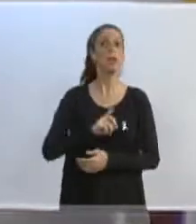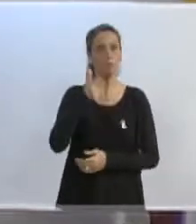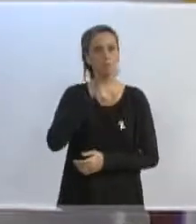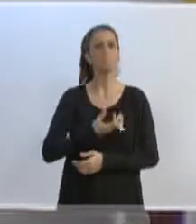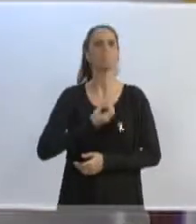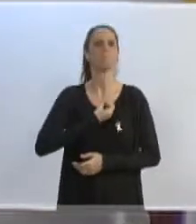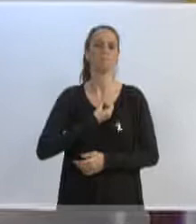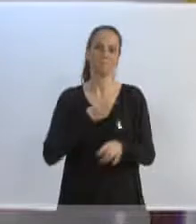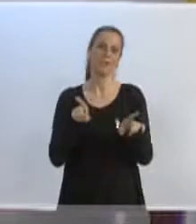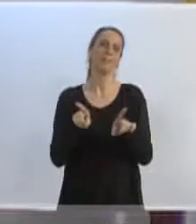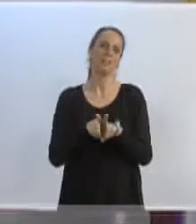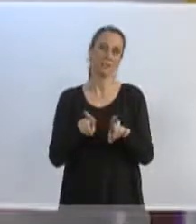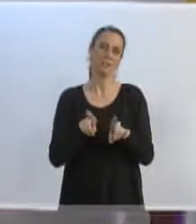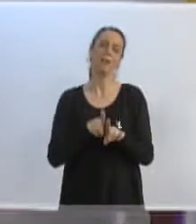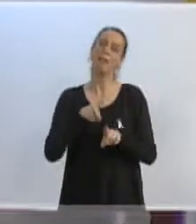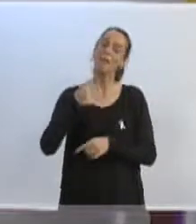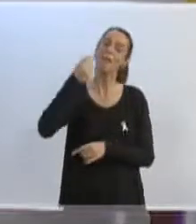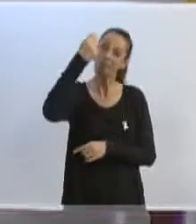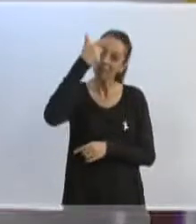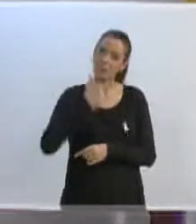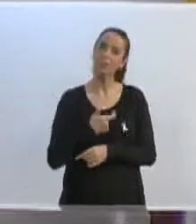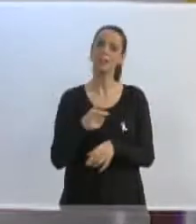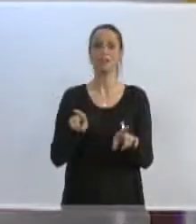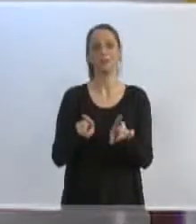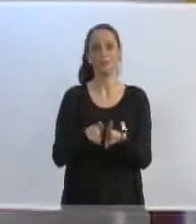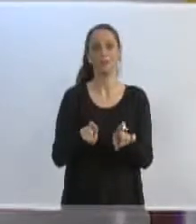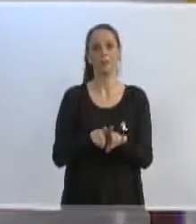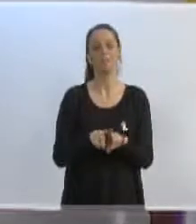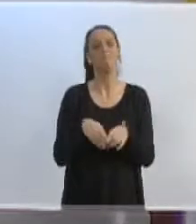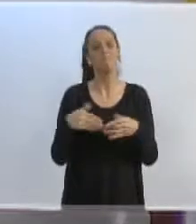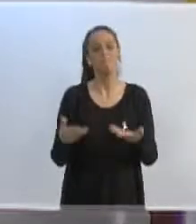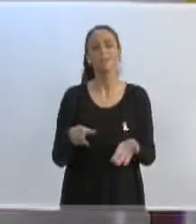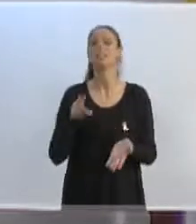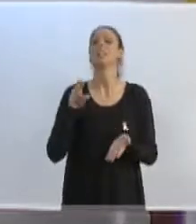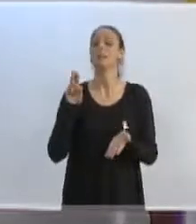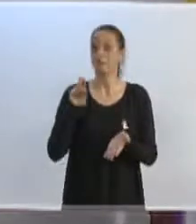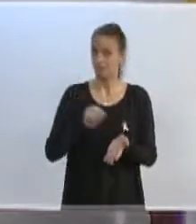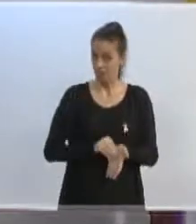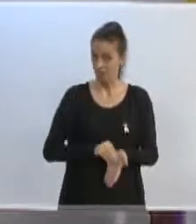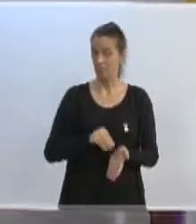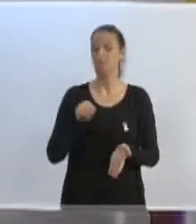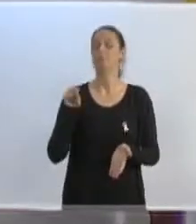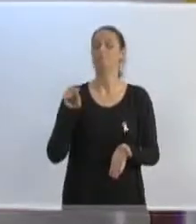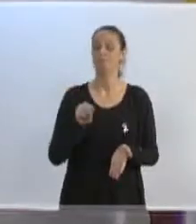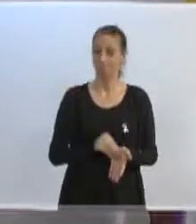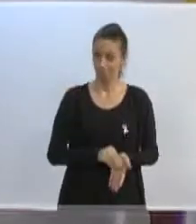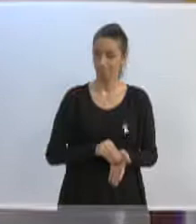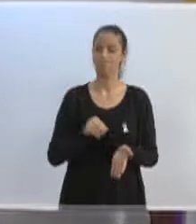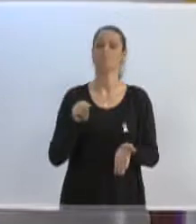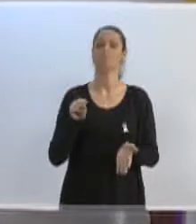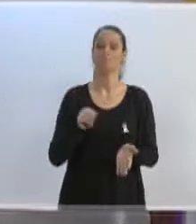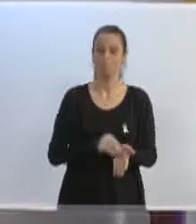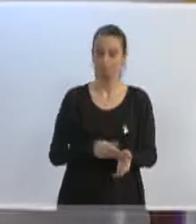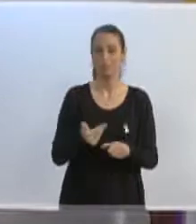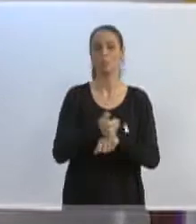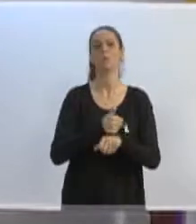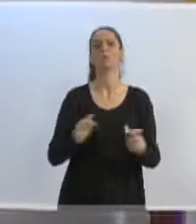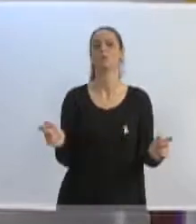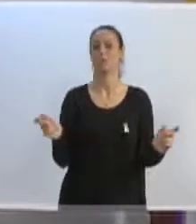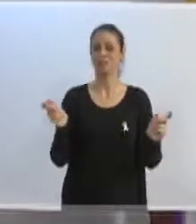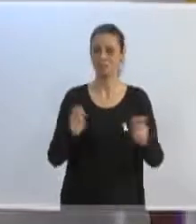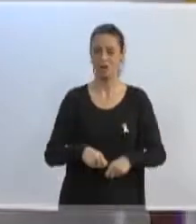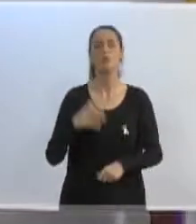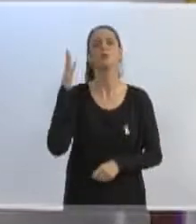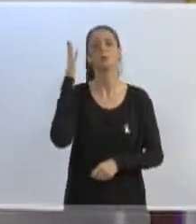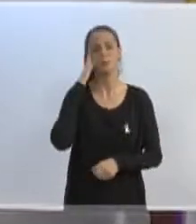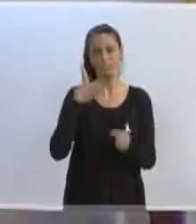medalhista. Ela é um atleta. Então, falta muito ainda, falta. Falta capacitação. Eu sei que a